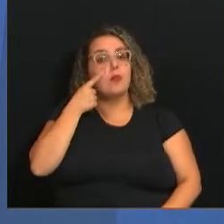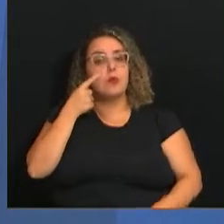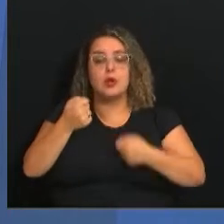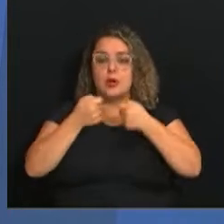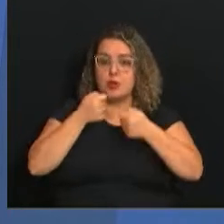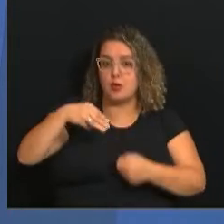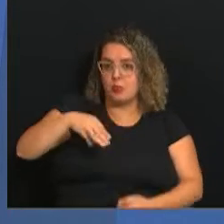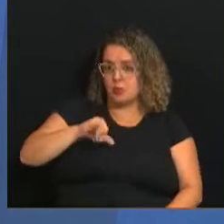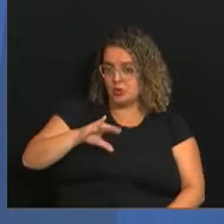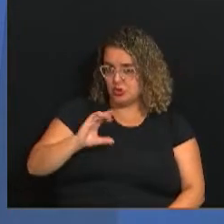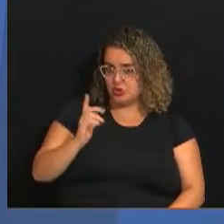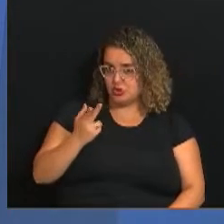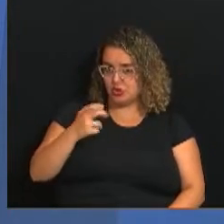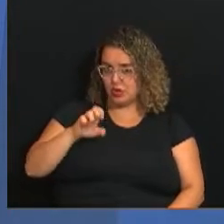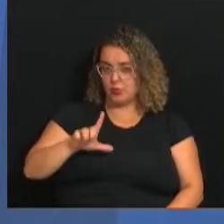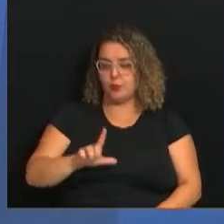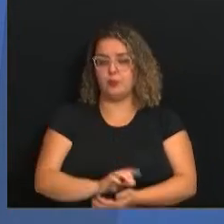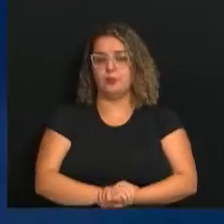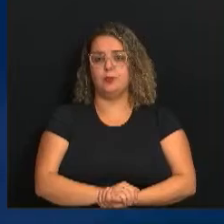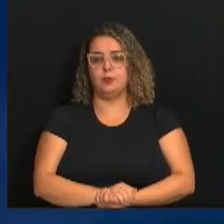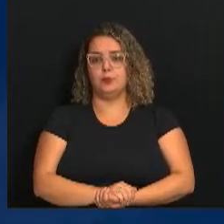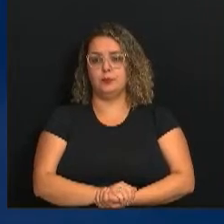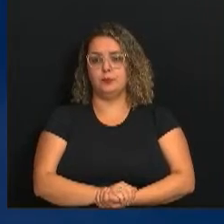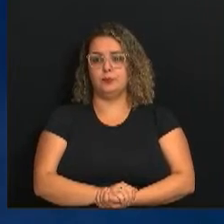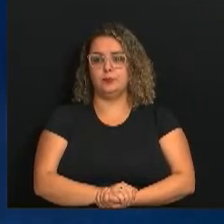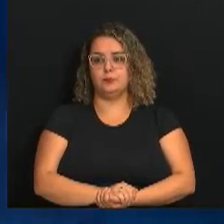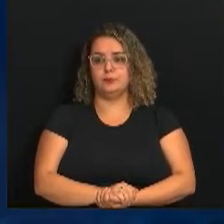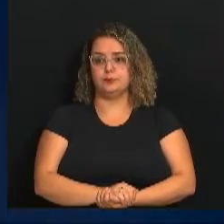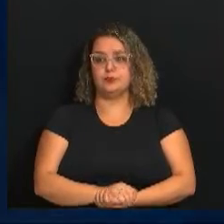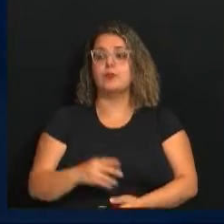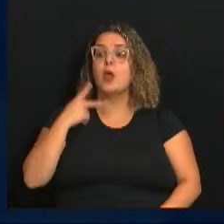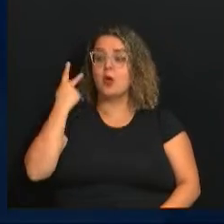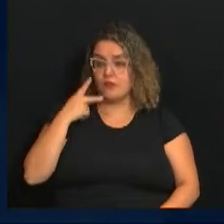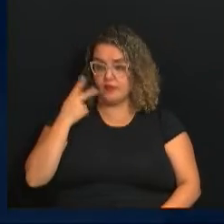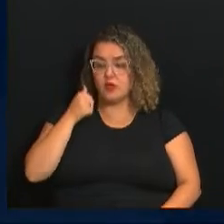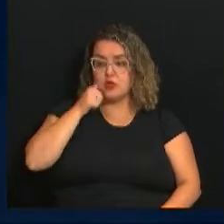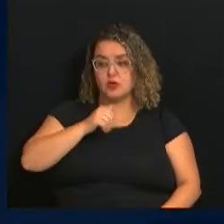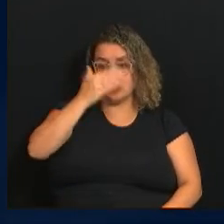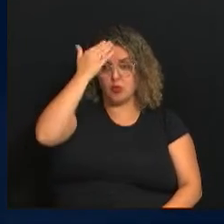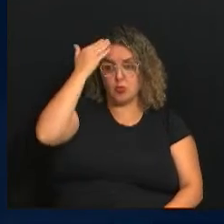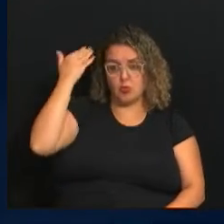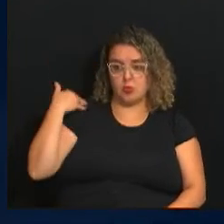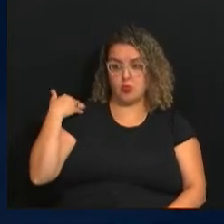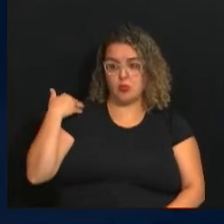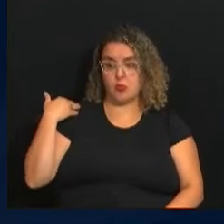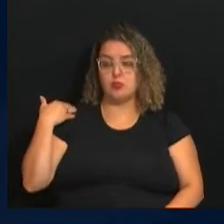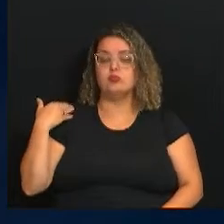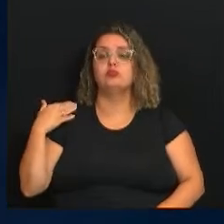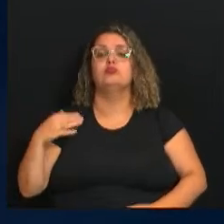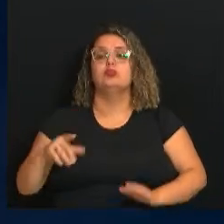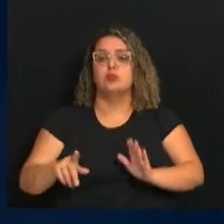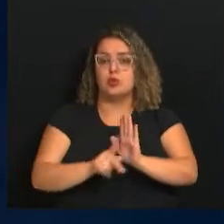2.886,24. Vai passar a ser, a partir da aprovação, vai passar para R$ 5 mil.